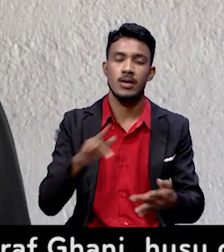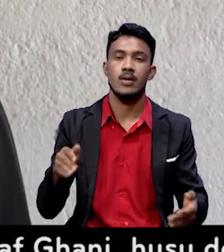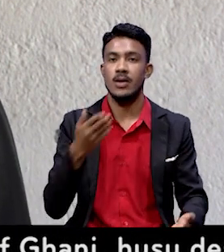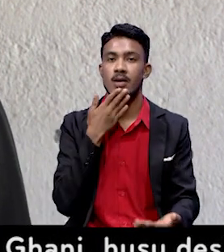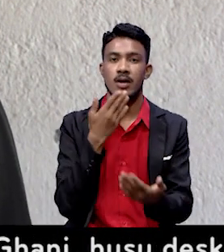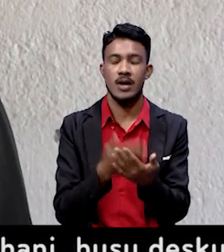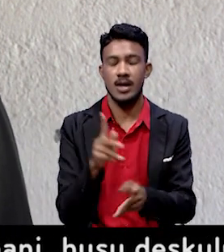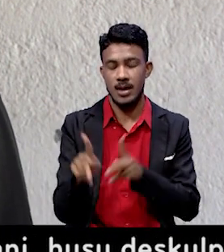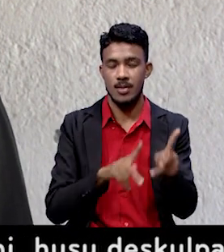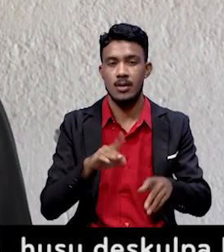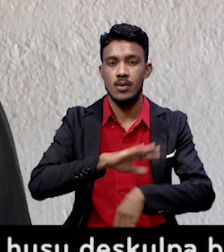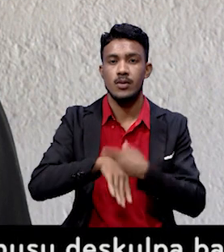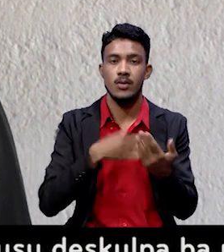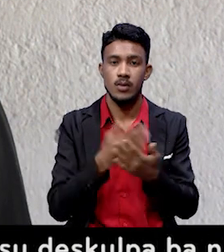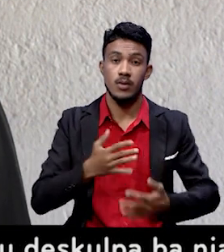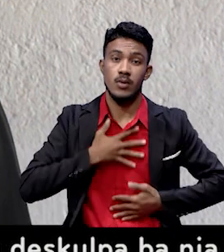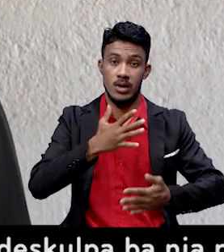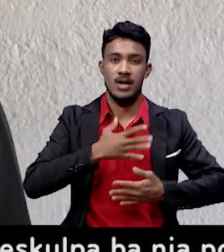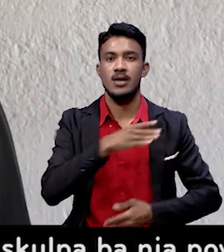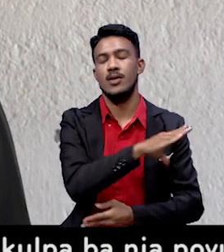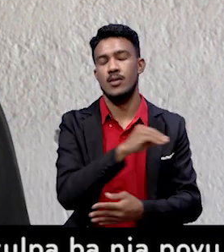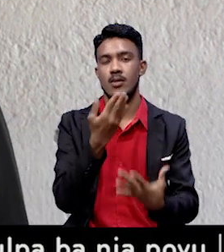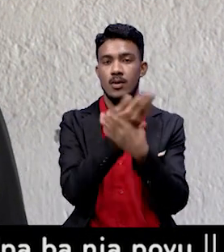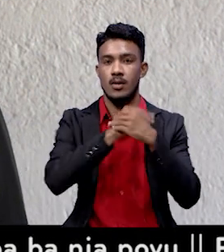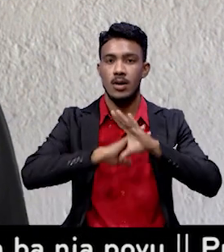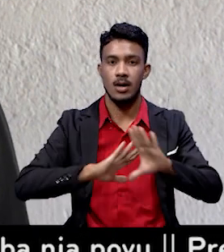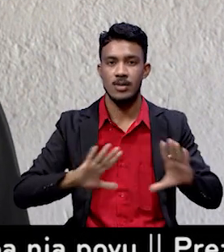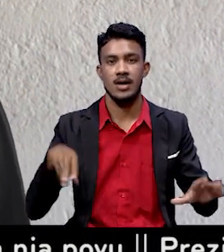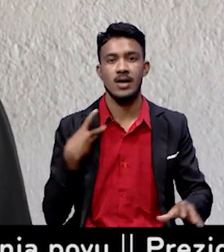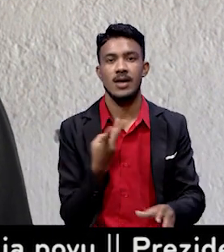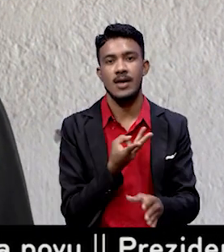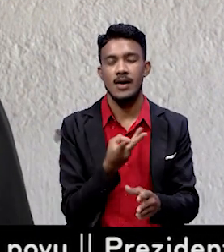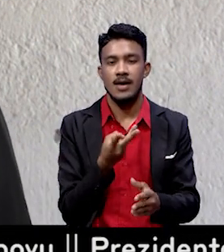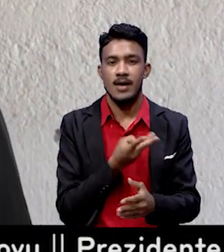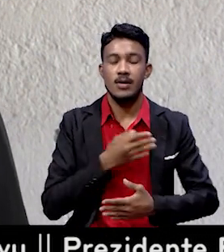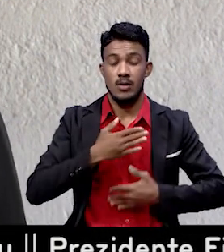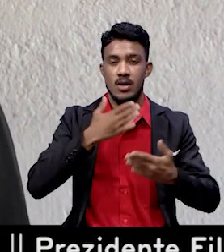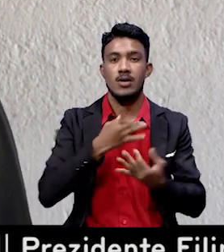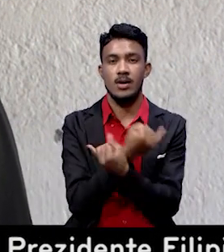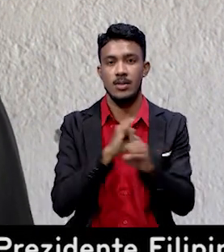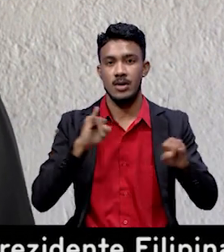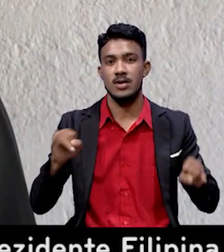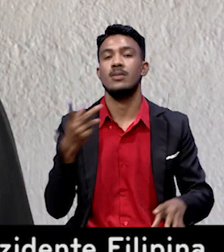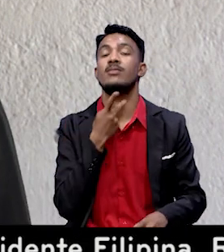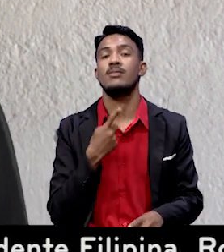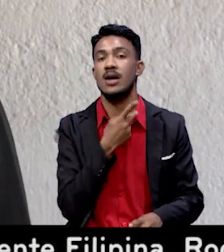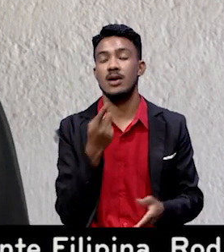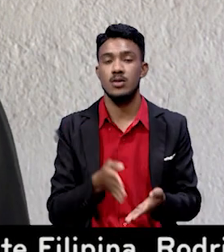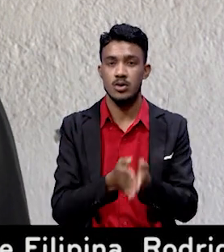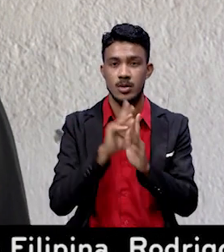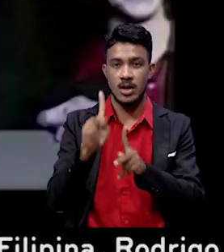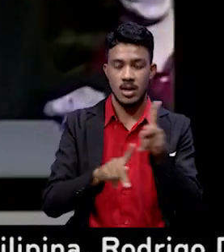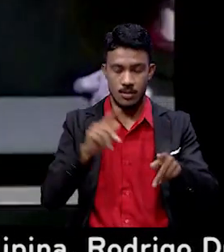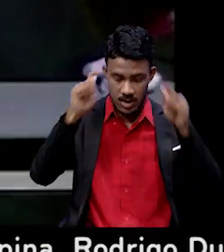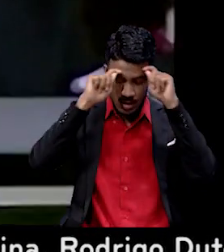hakmatek hudi bele sente kata kita goza de uma independência. Padre Domingo Sousa ba povo Timor-Leste tem